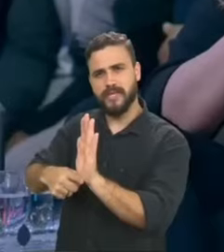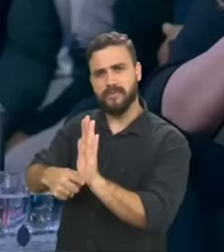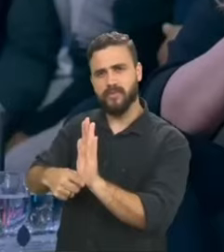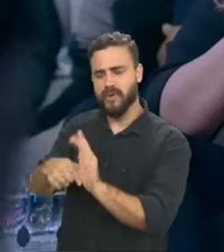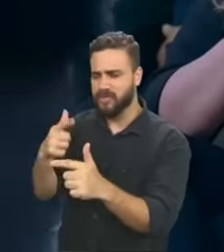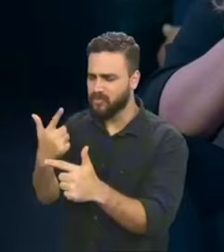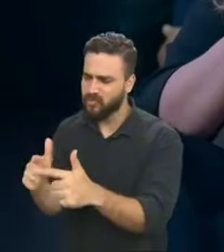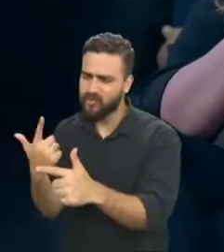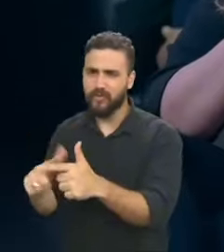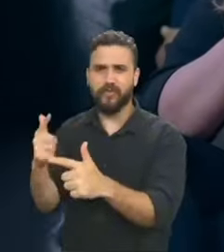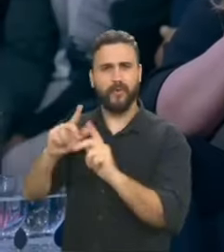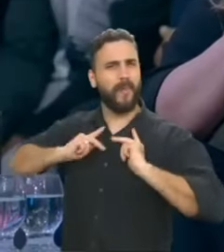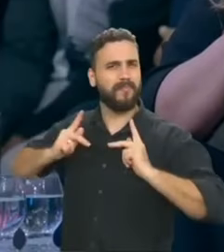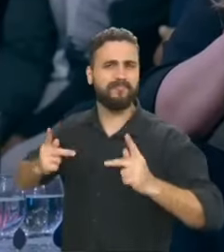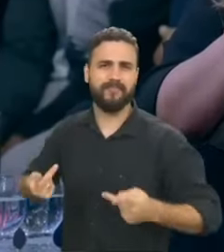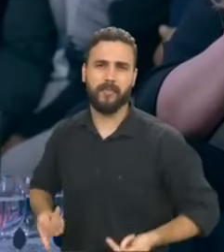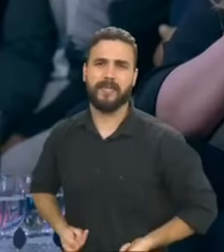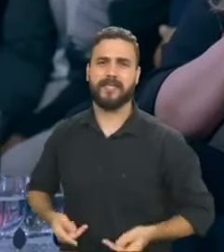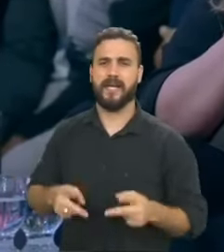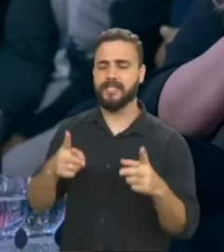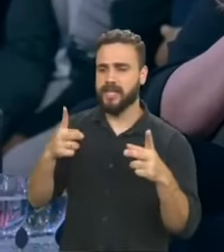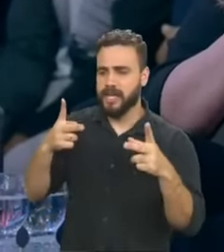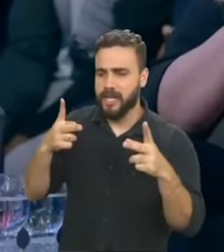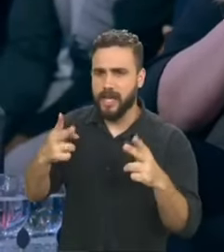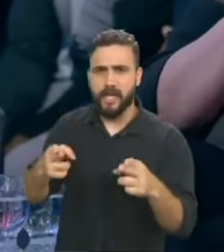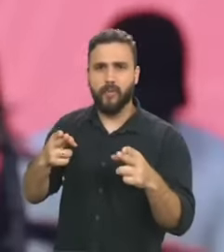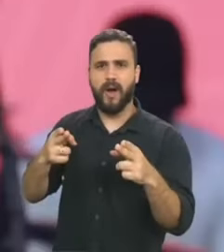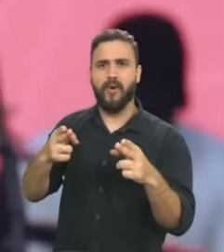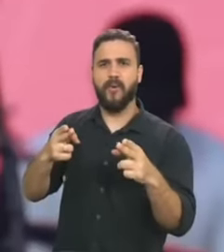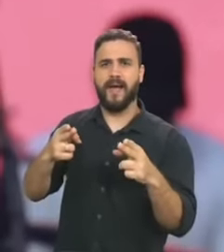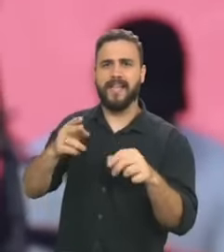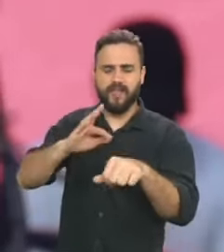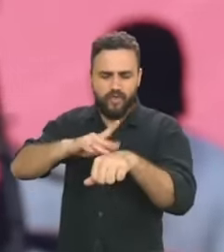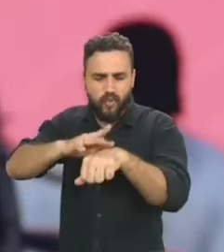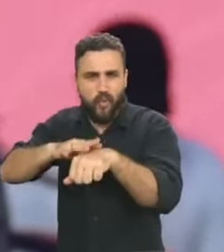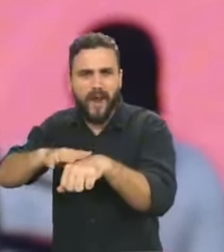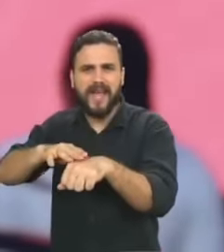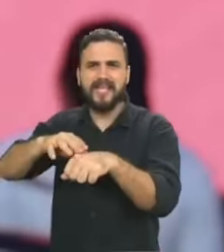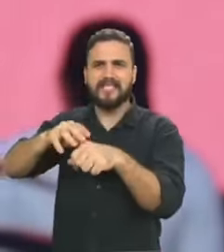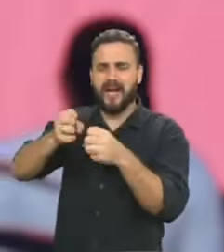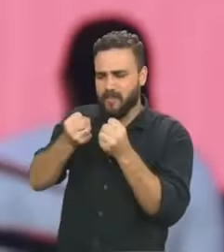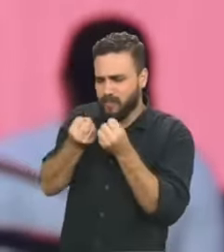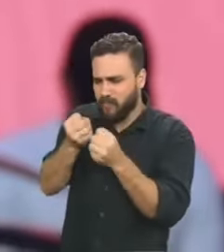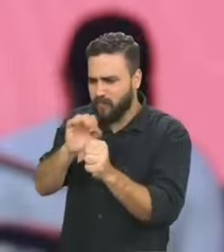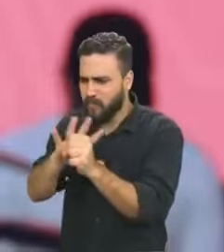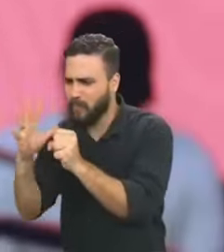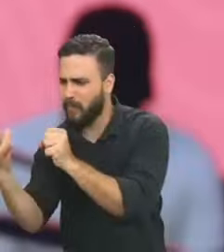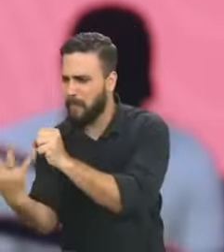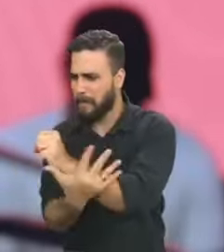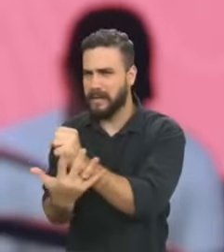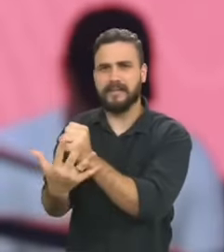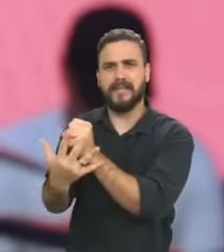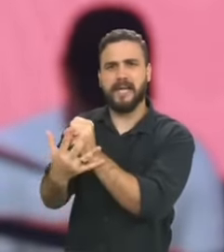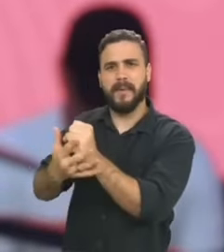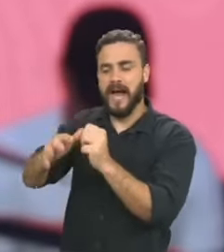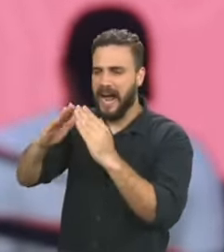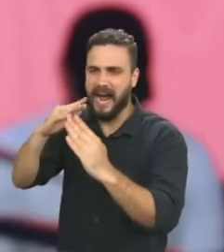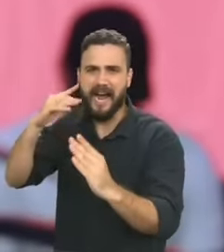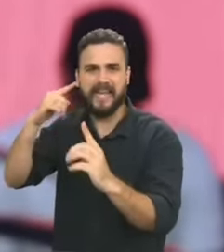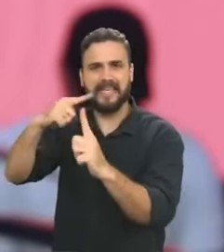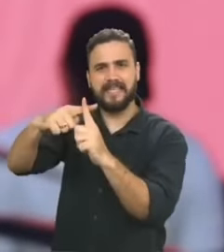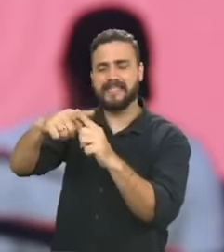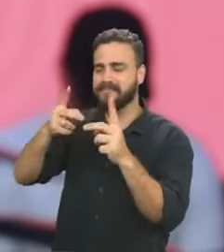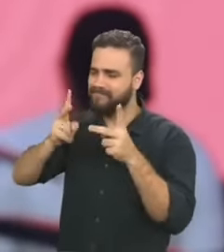todo mundo corria, os crentes subiam em direção para salvar as pessoas que estavam ali moribundas. O que